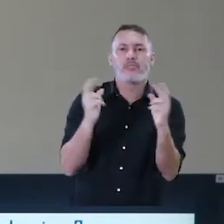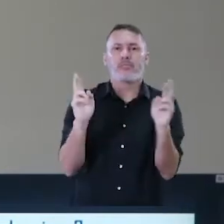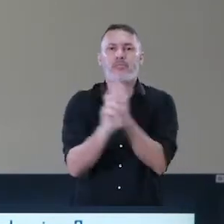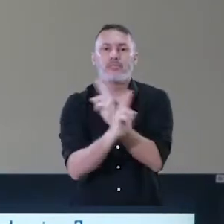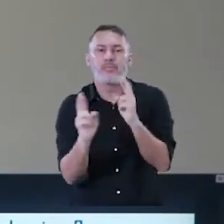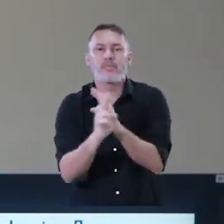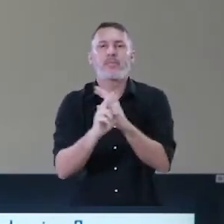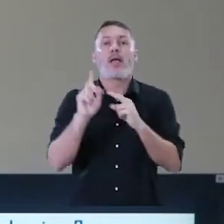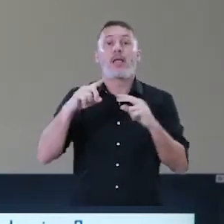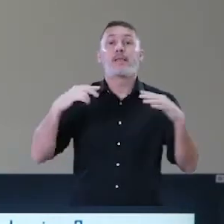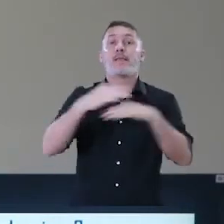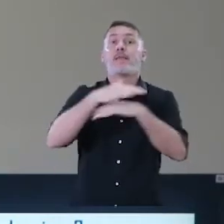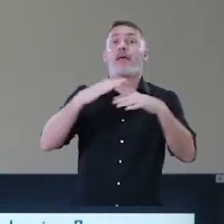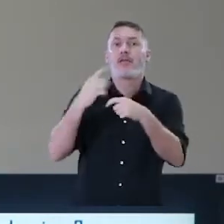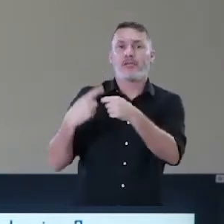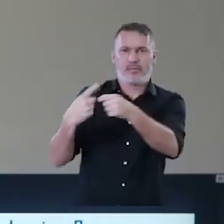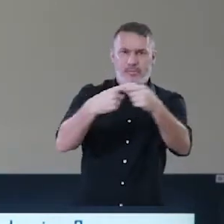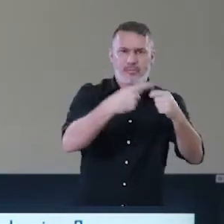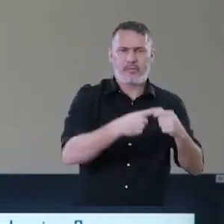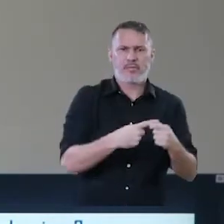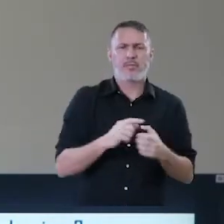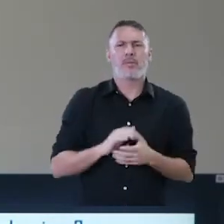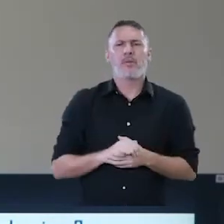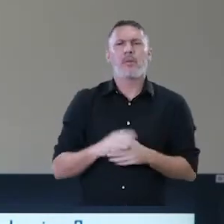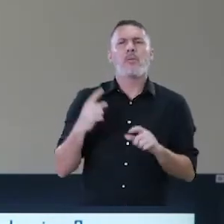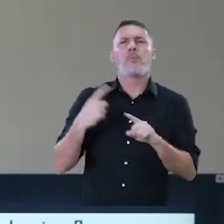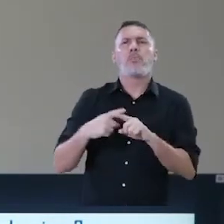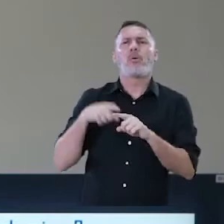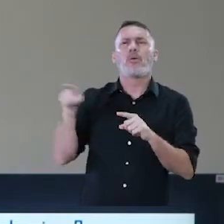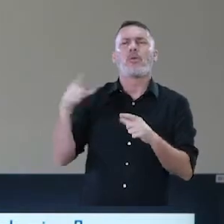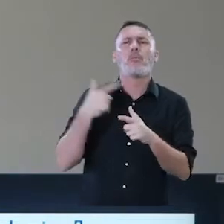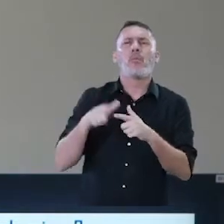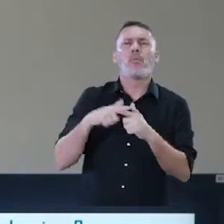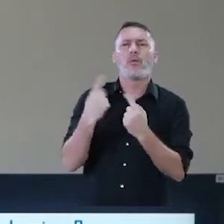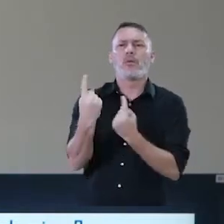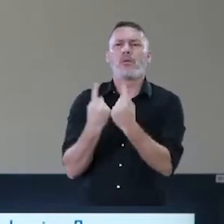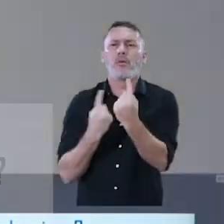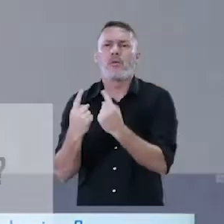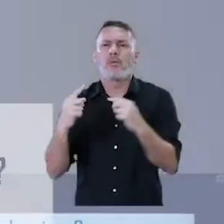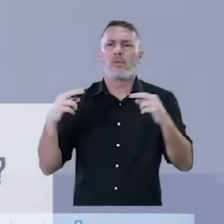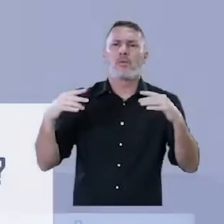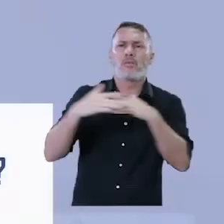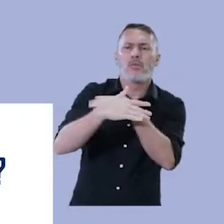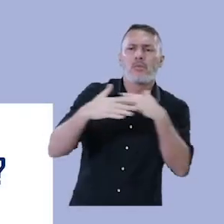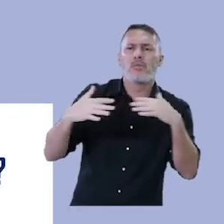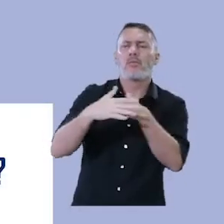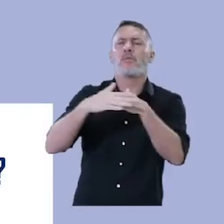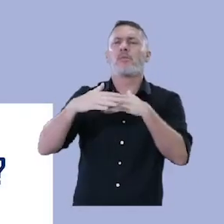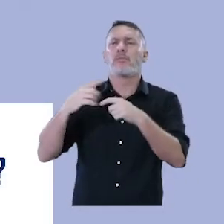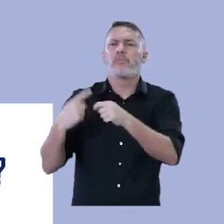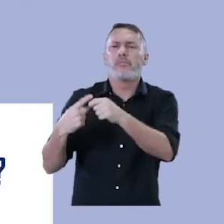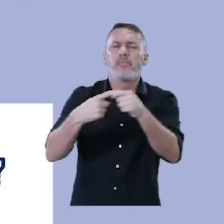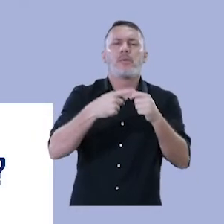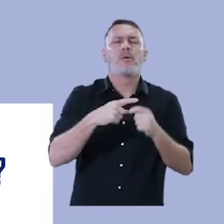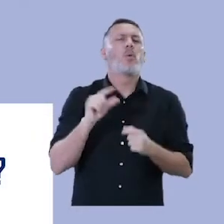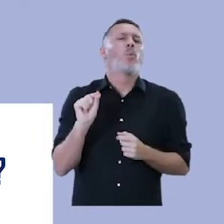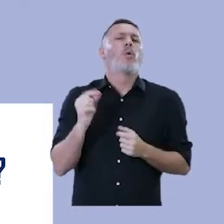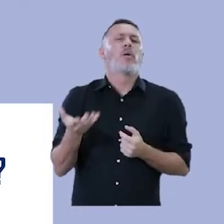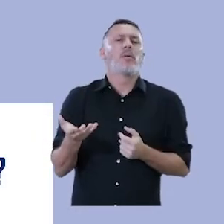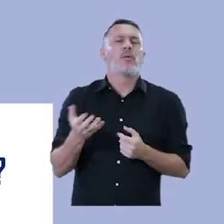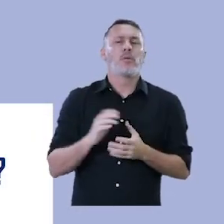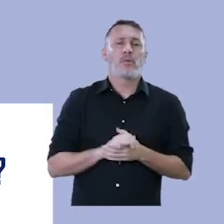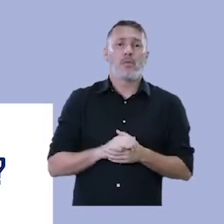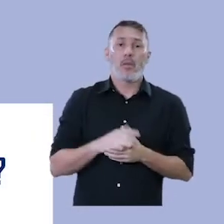penso sobre isso? Quem ou o que causa a problemática? Primeira coisa, mobilidade